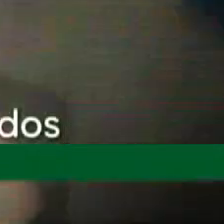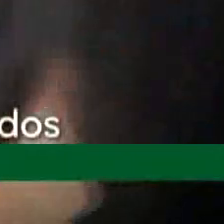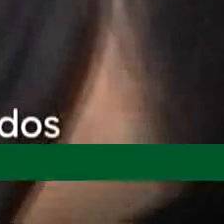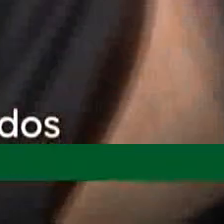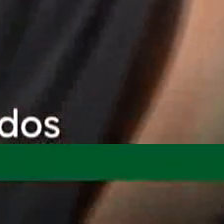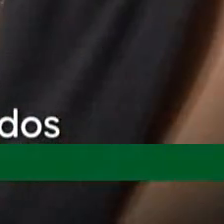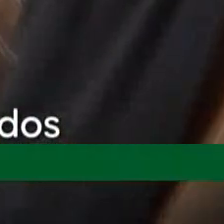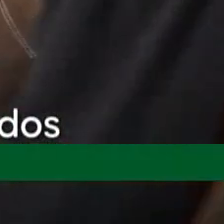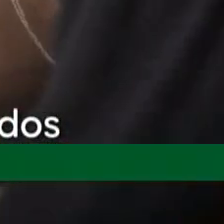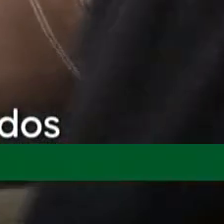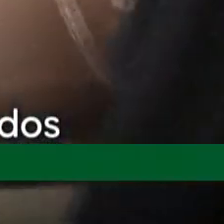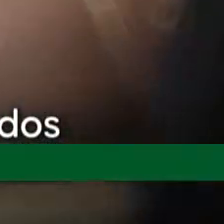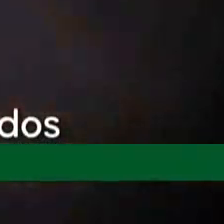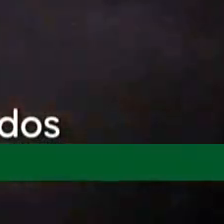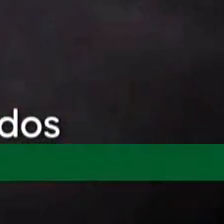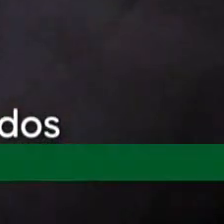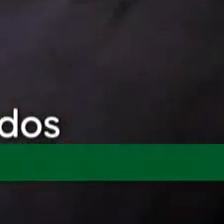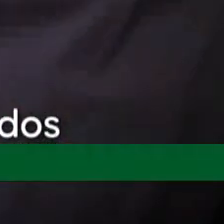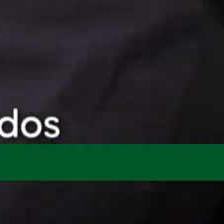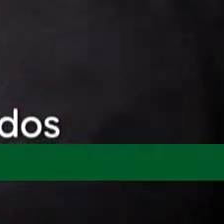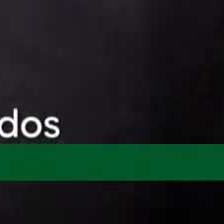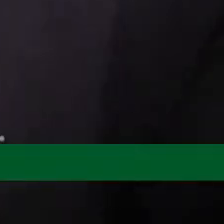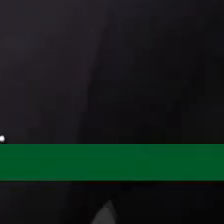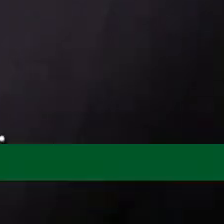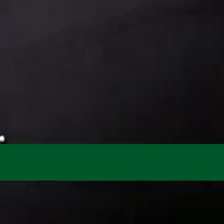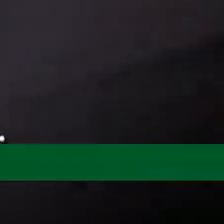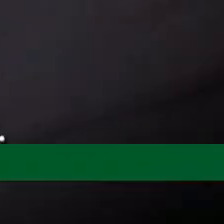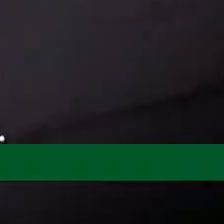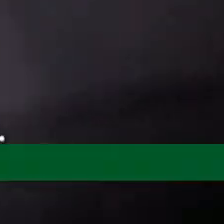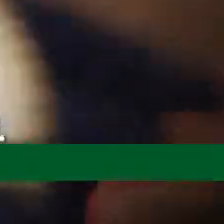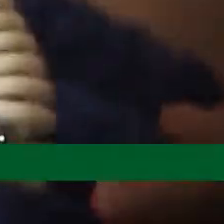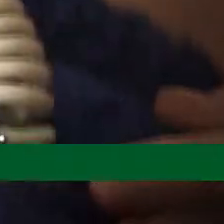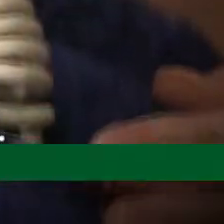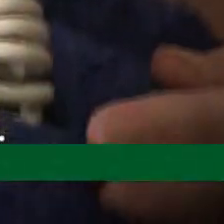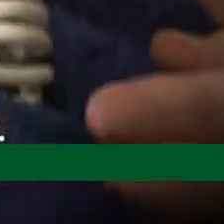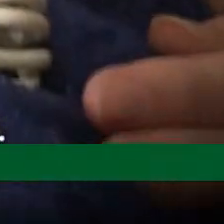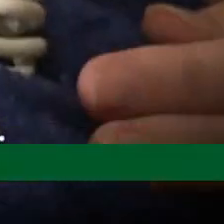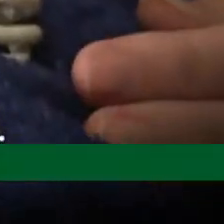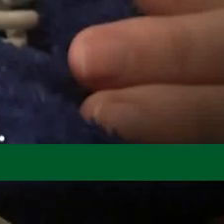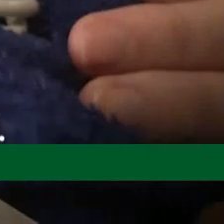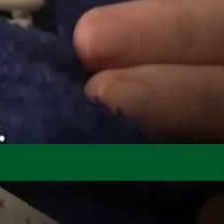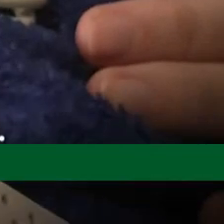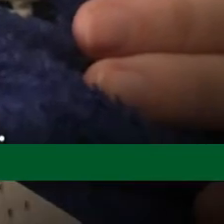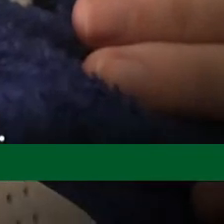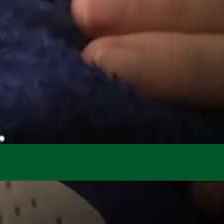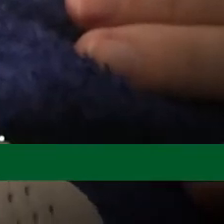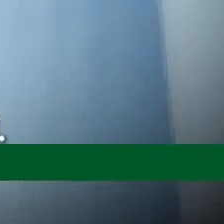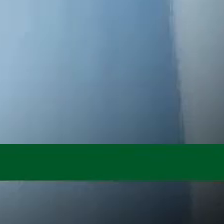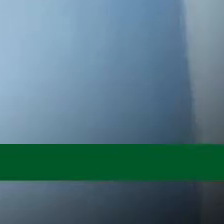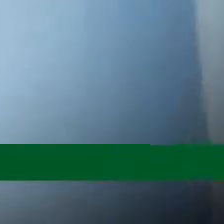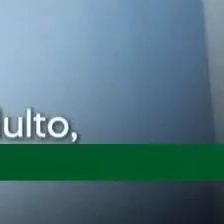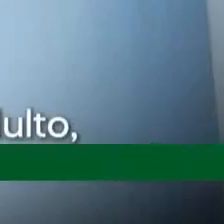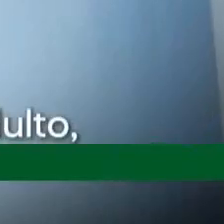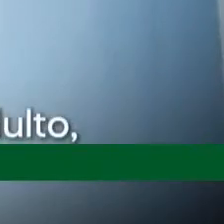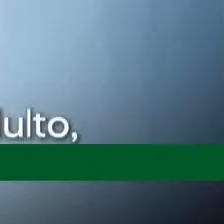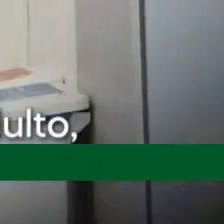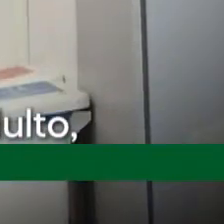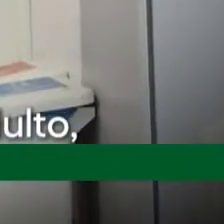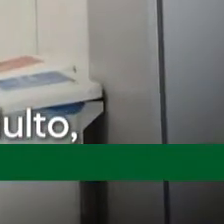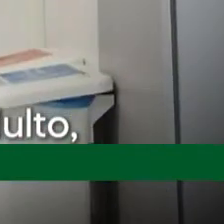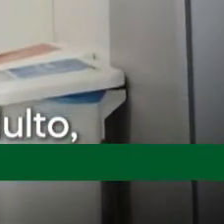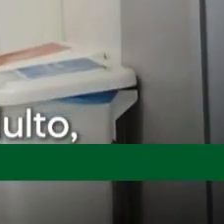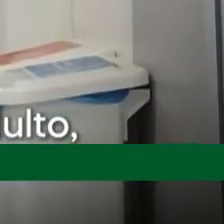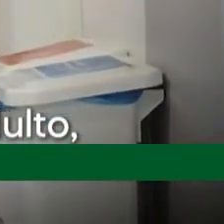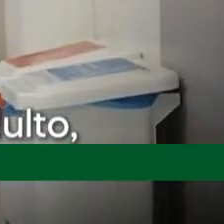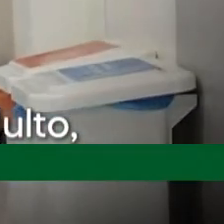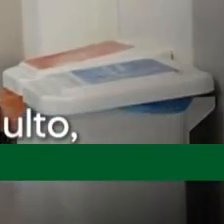SUS, representando 92% dos atendimentos realizados por meio do Sistema Único de Saúde. Na UTI,